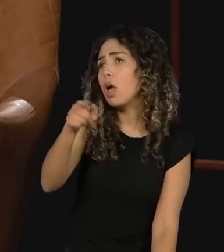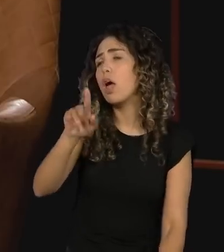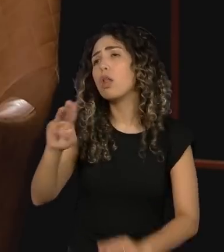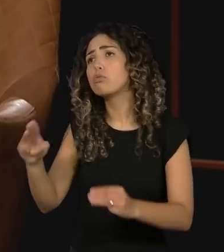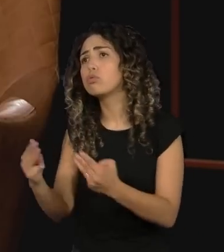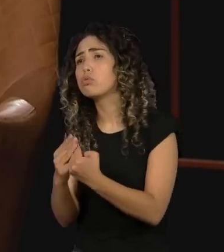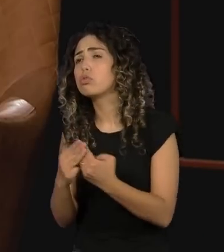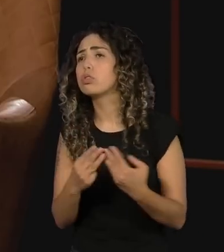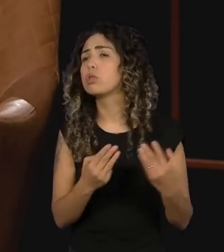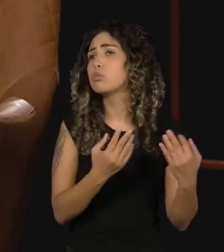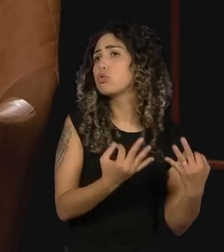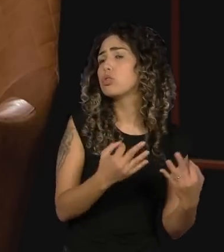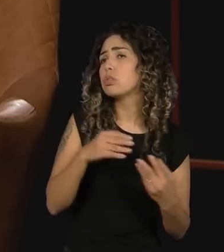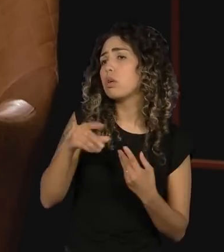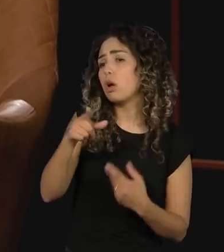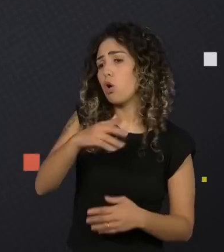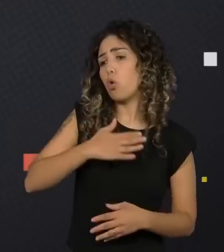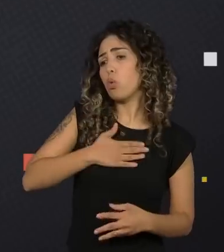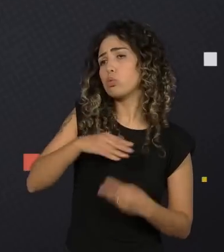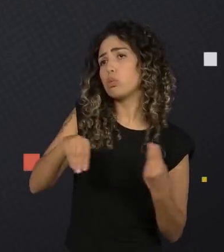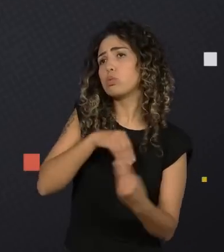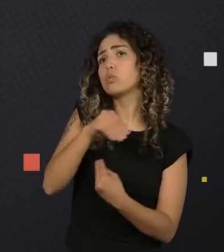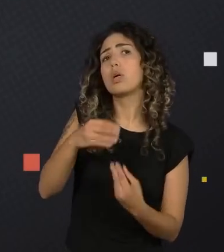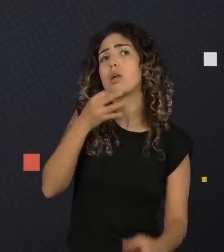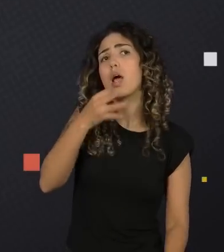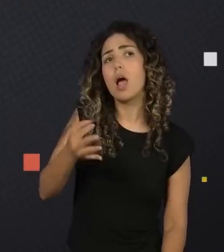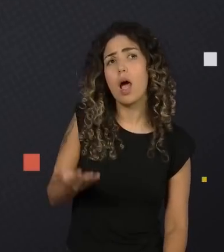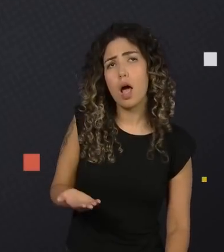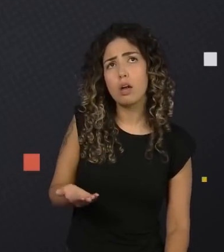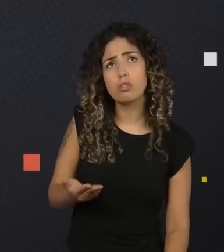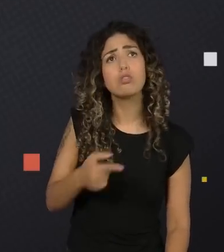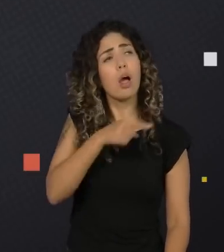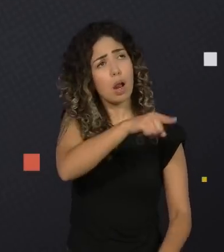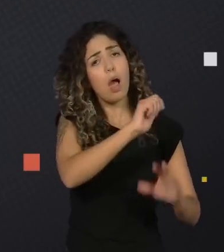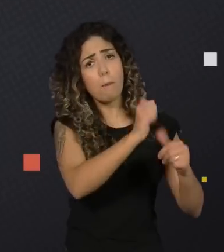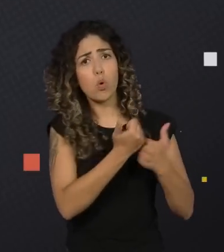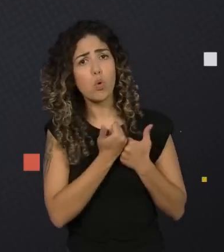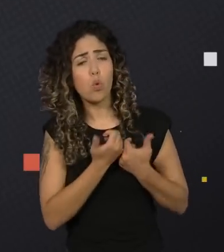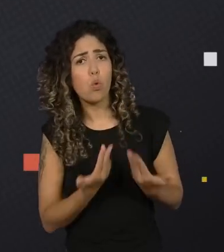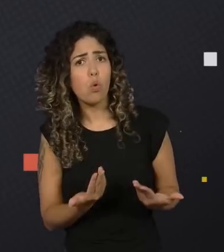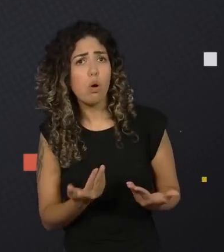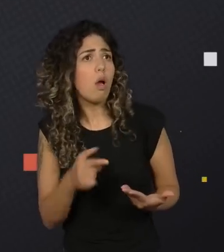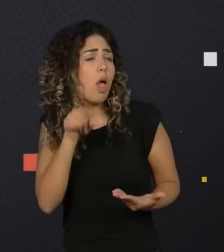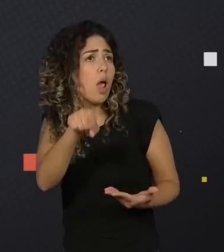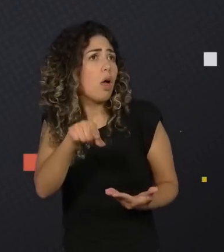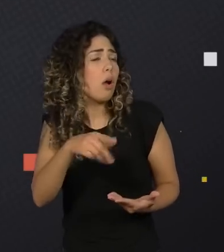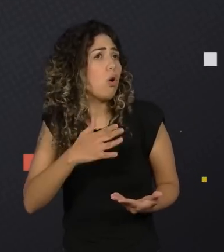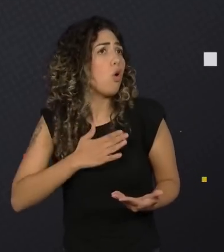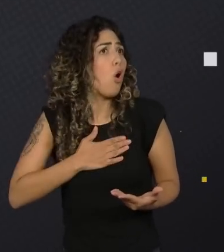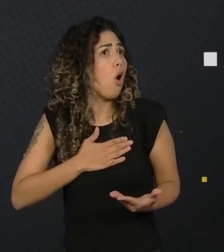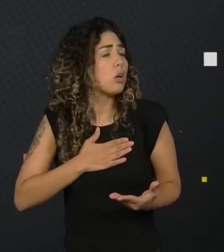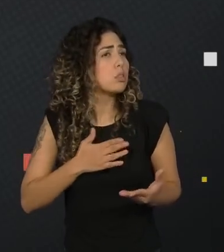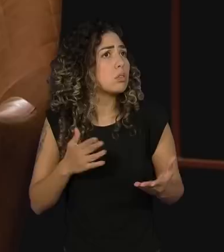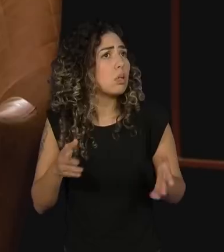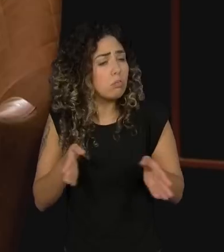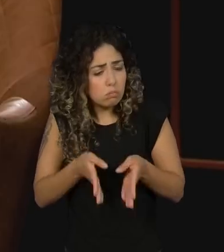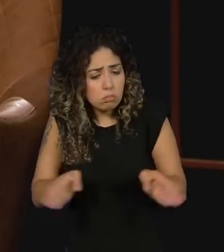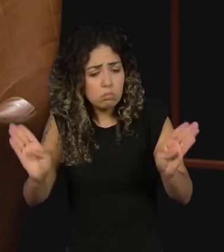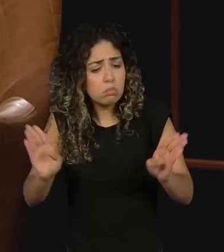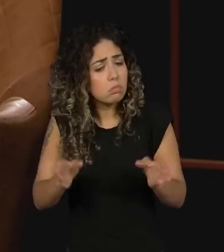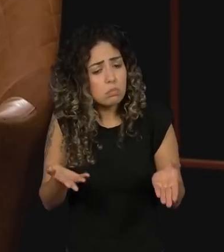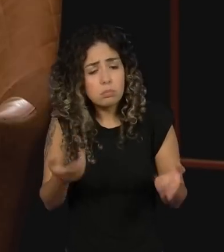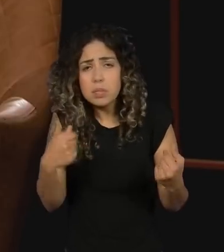budista? E ele saiu ao meu favor. E ele falou, olha, é o que ela está dizendo, que a gente tem que acolher